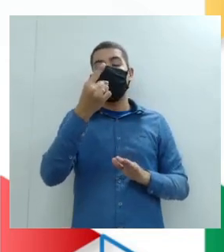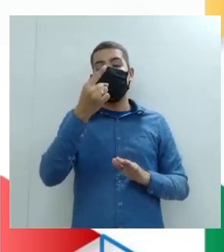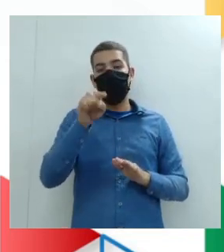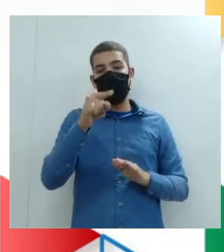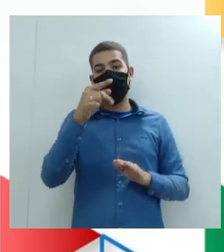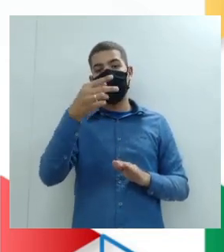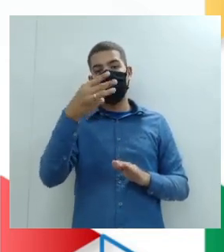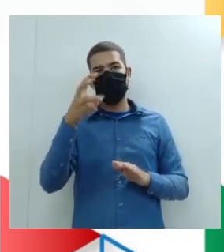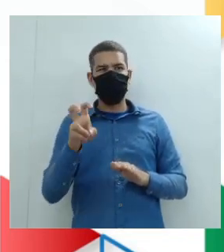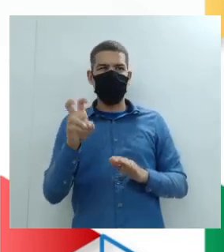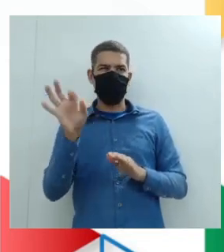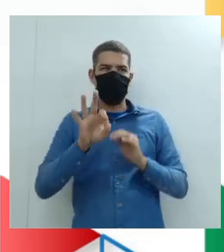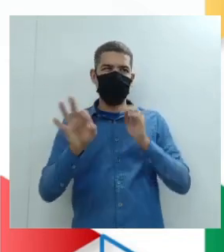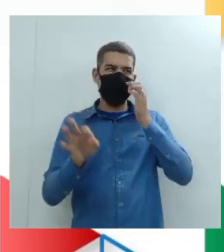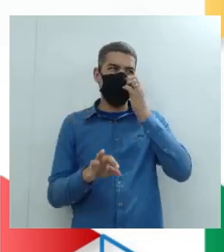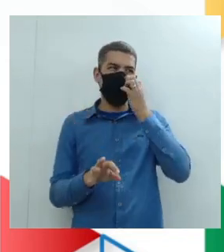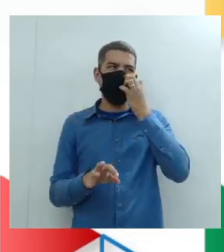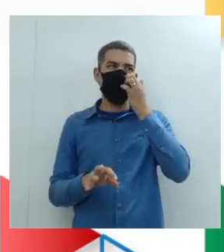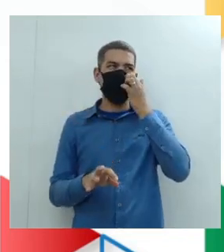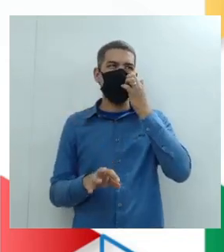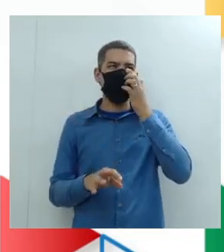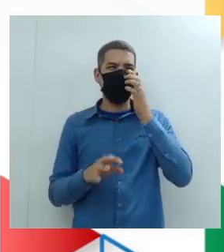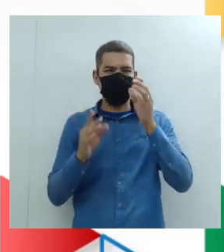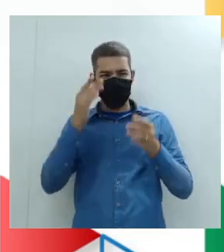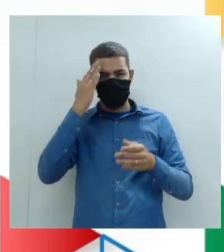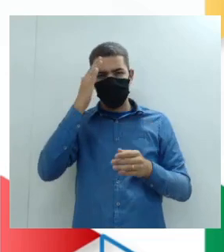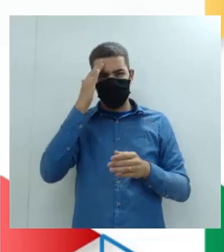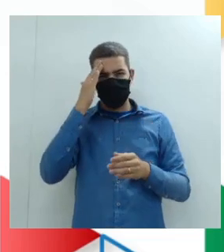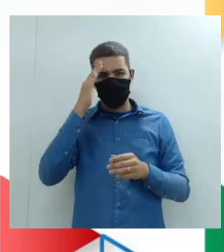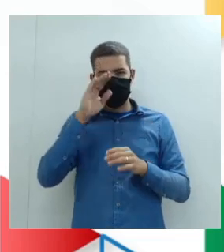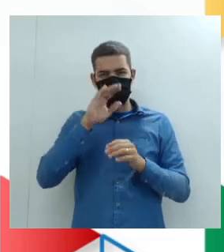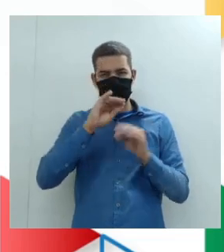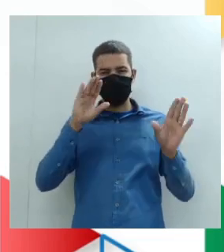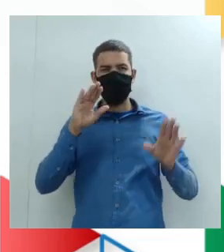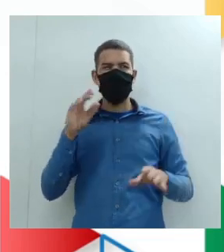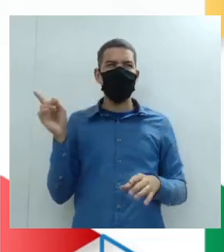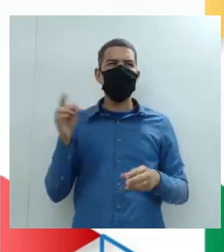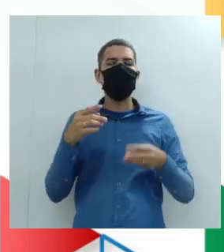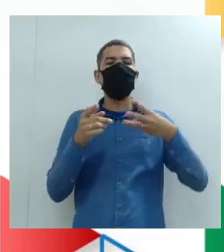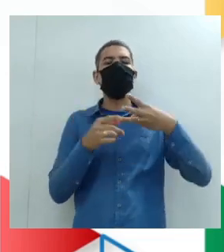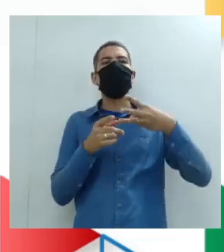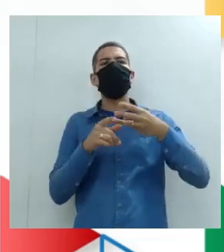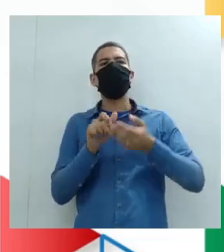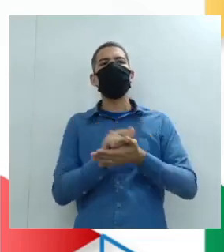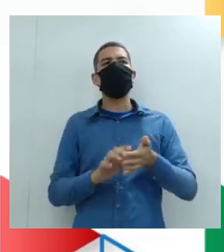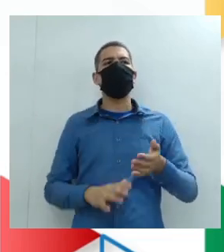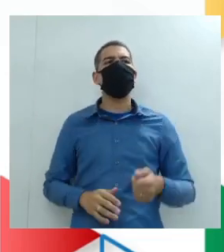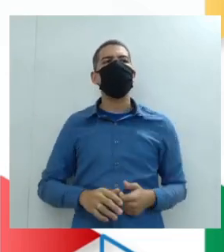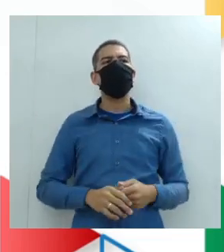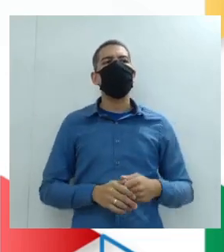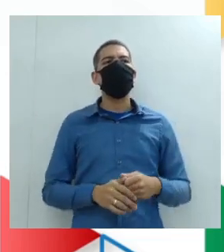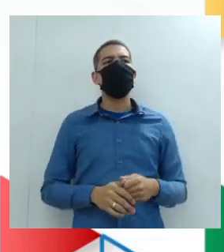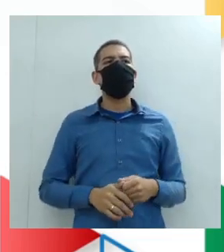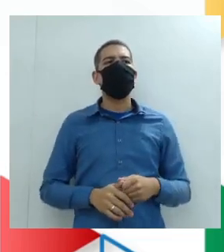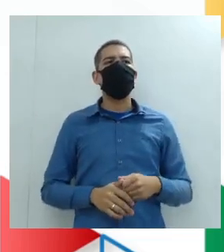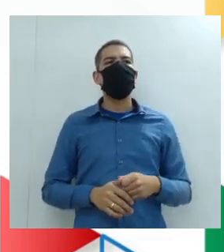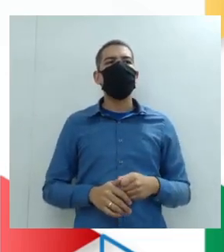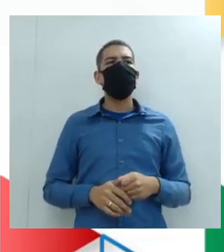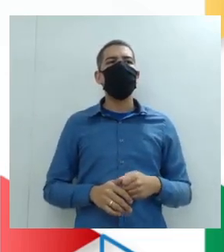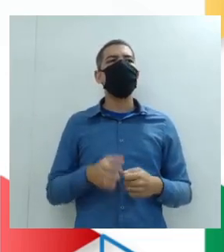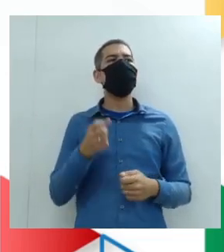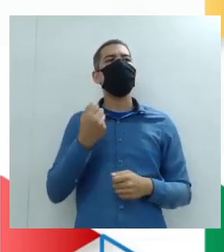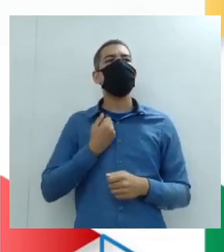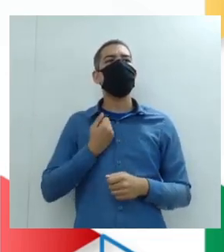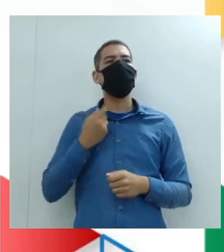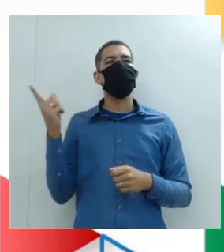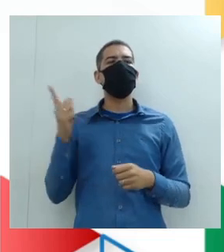fração, mais um para vocês. Deu para entender? Tá claro aquele anterior? Então tá. Ó, determine o valor da expressão mais